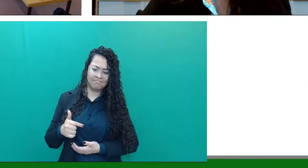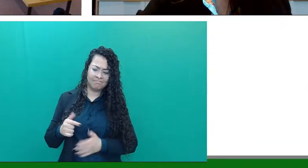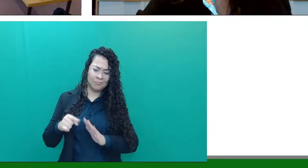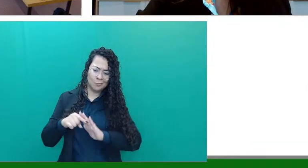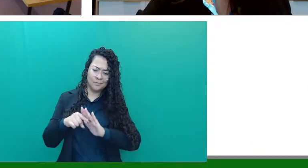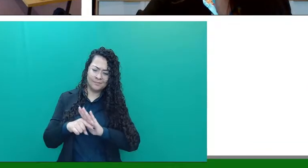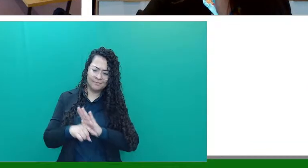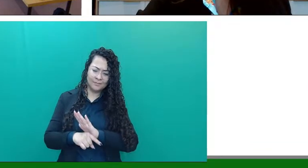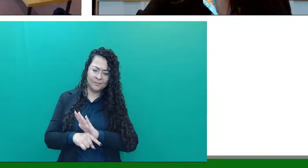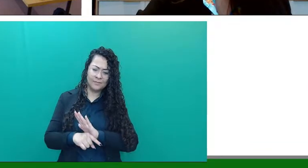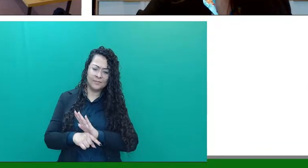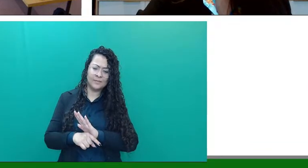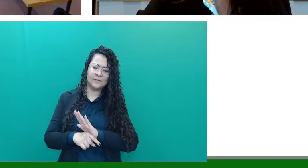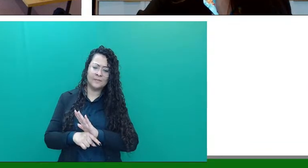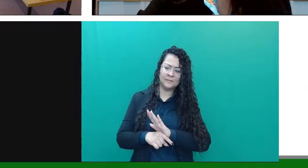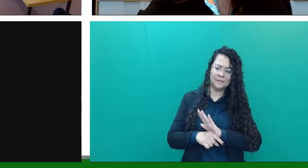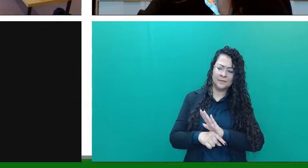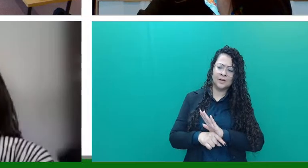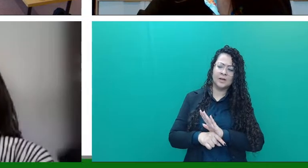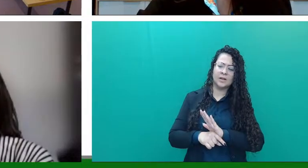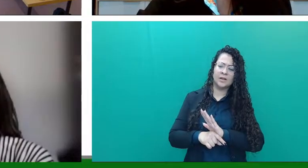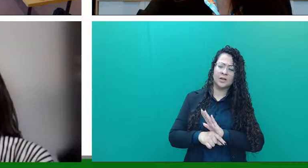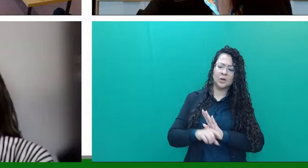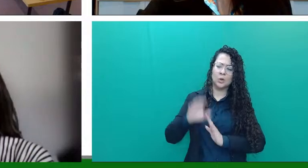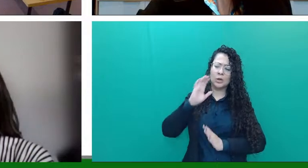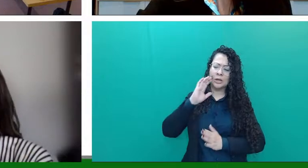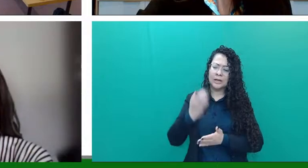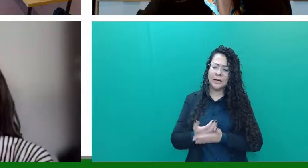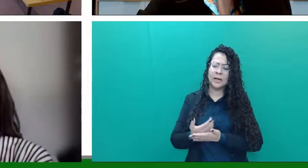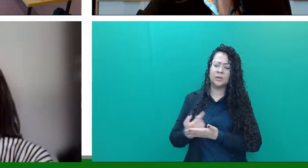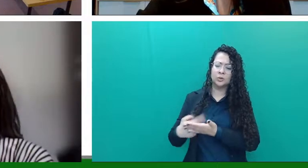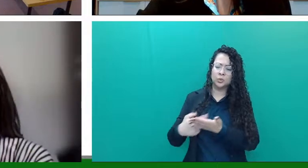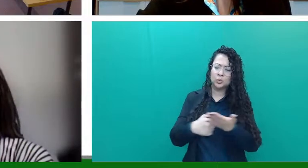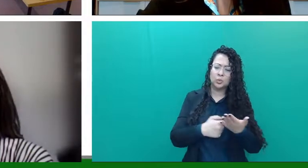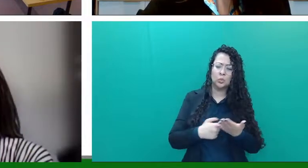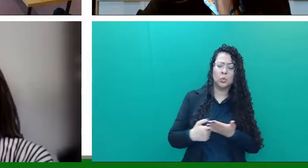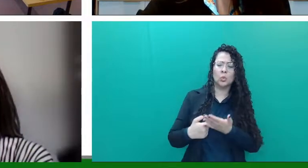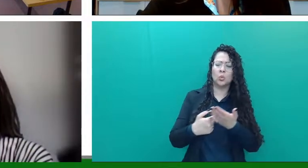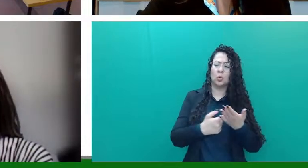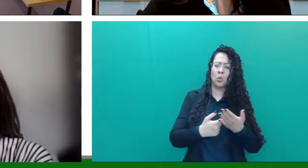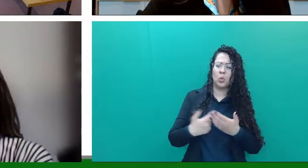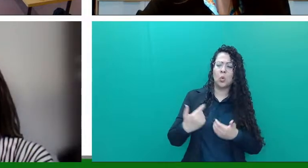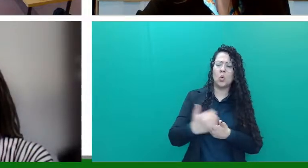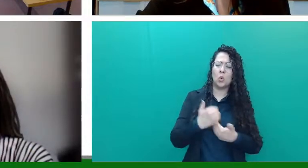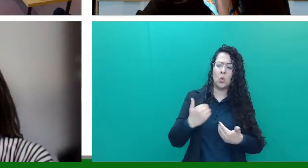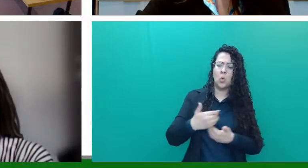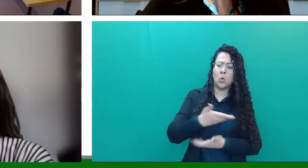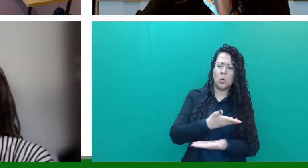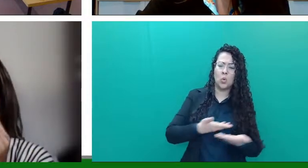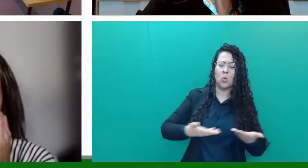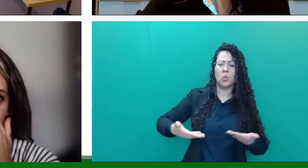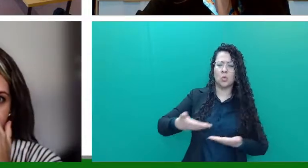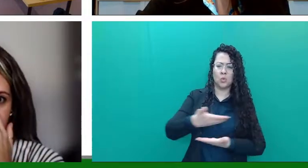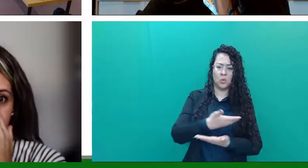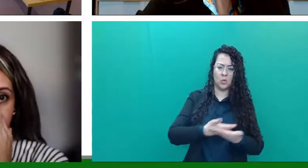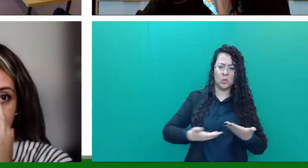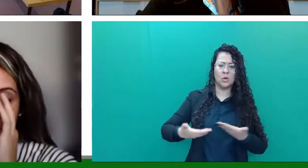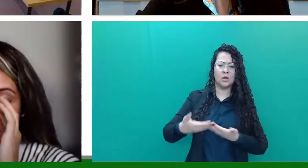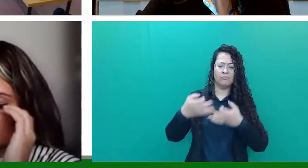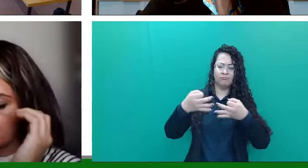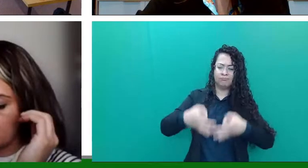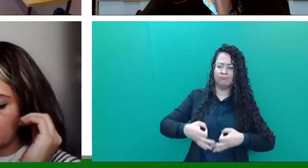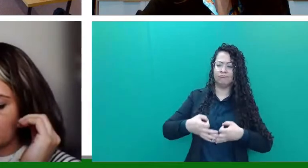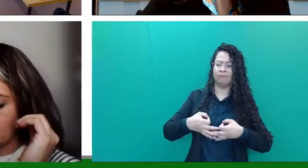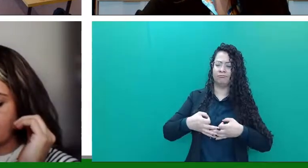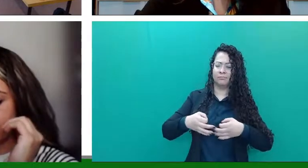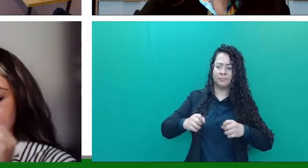pensado em equipe, é evidente que há elementos aqui discutidos muito bem pesados entre